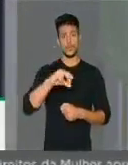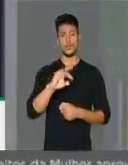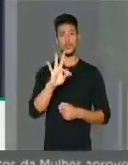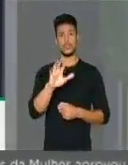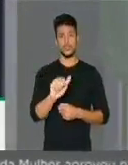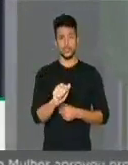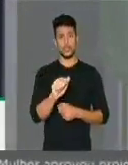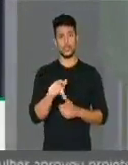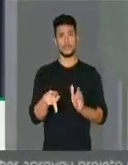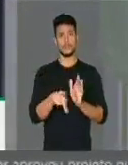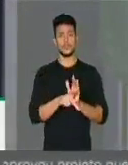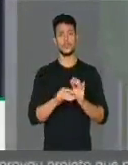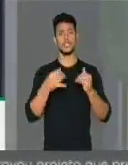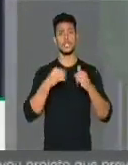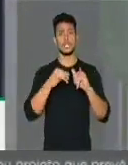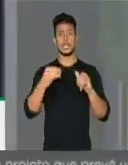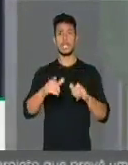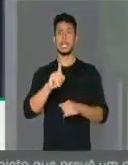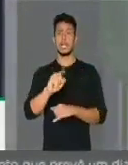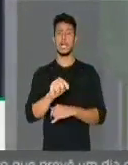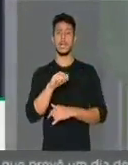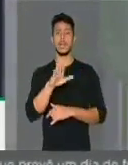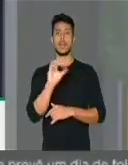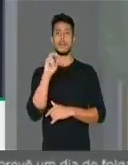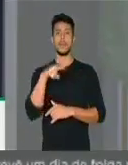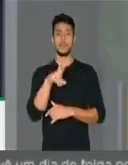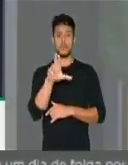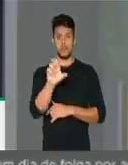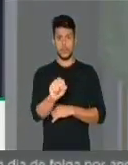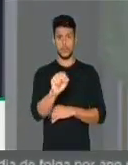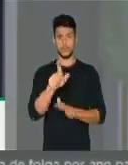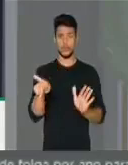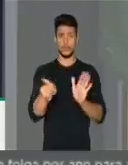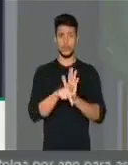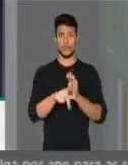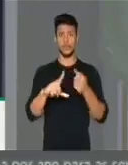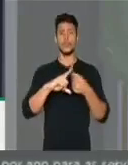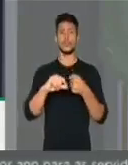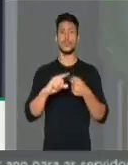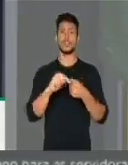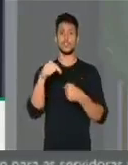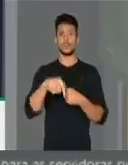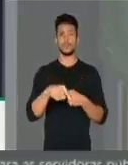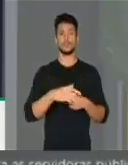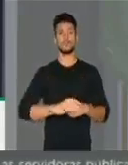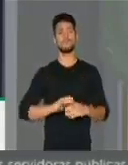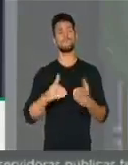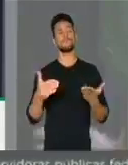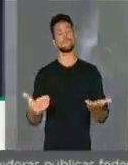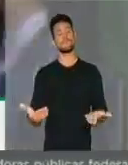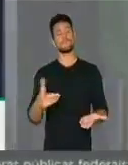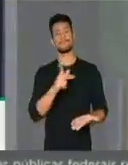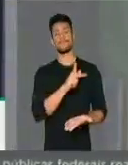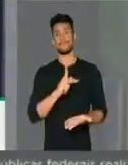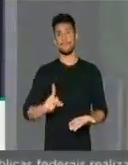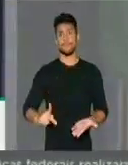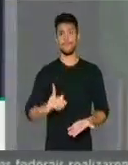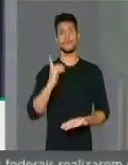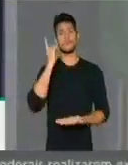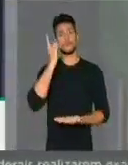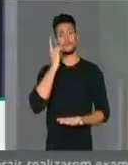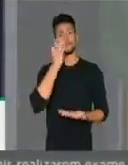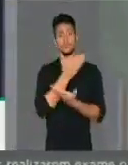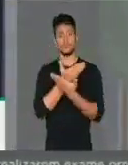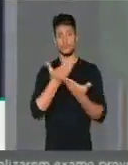no caput, o valor do bônus previsto neste artigo. Portanto, senhor presidente e senhores